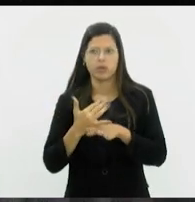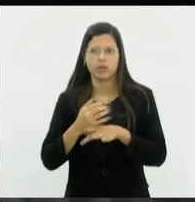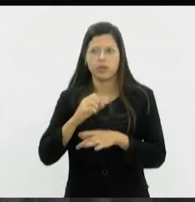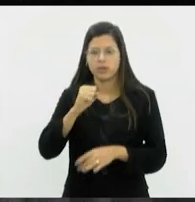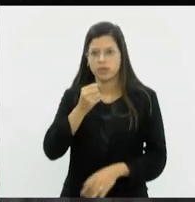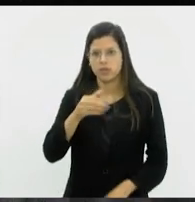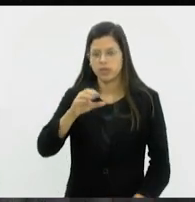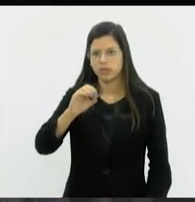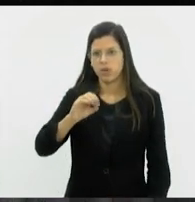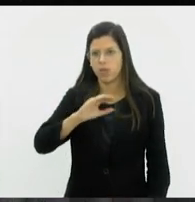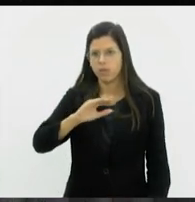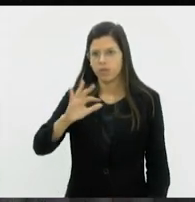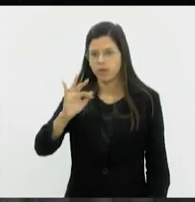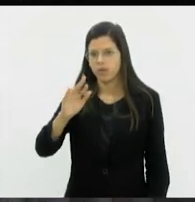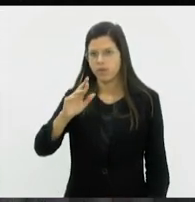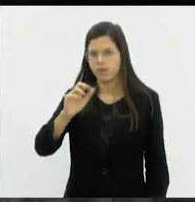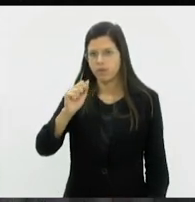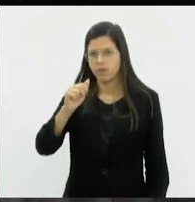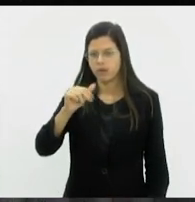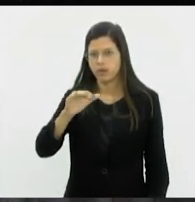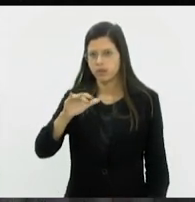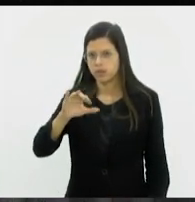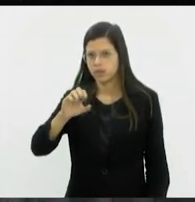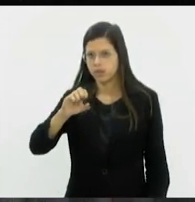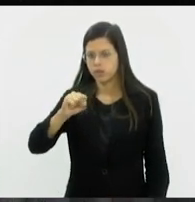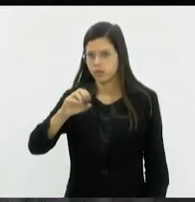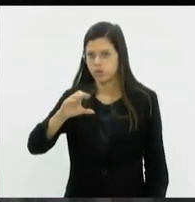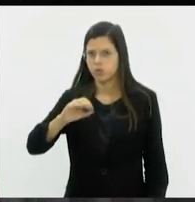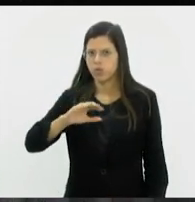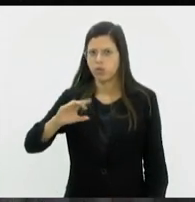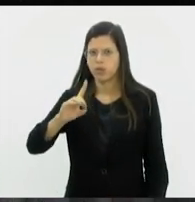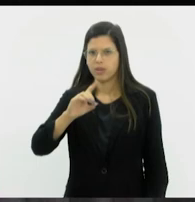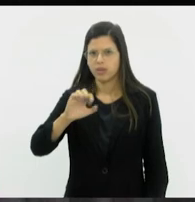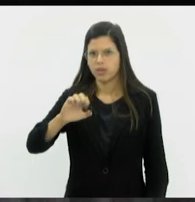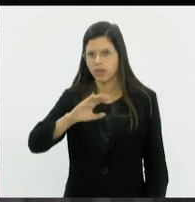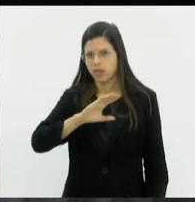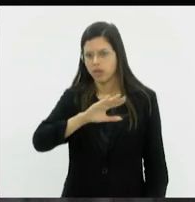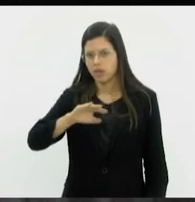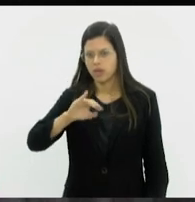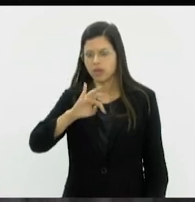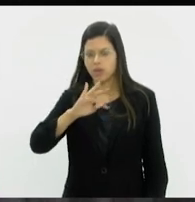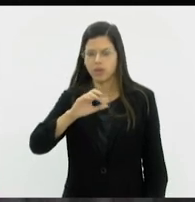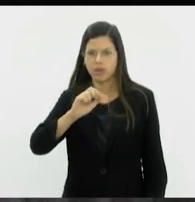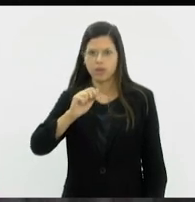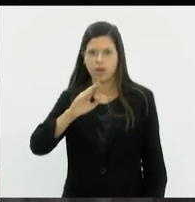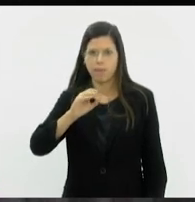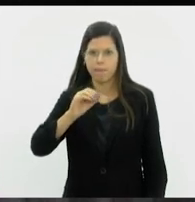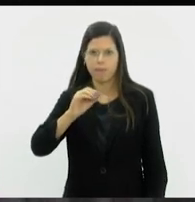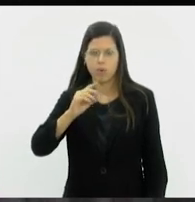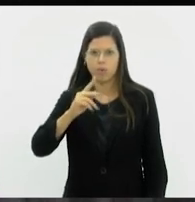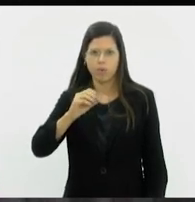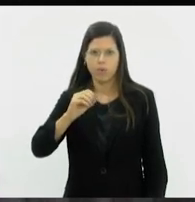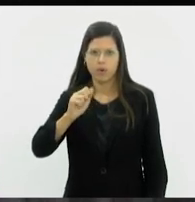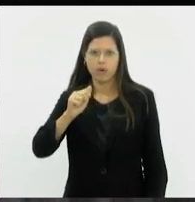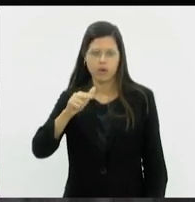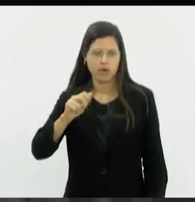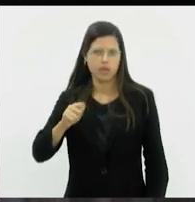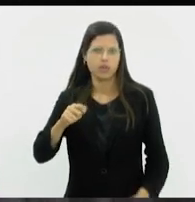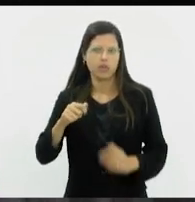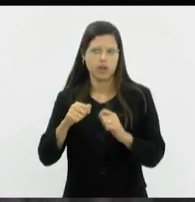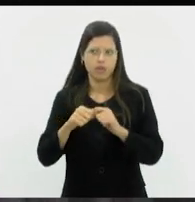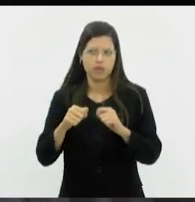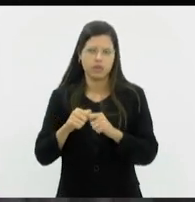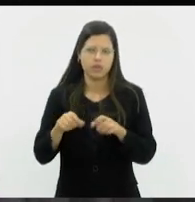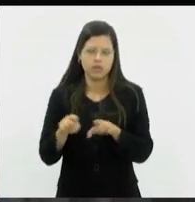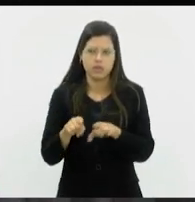de Itabapoana. A INB vai fazer a oferta pública da unidade em descomissionamento de Buena, que